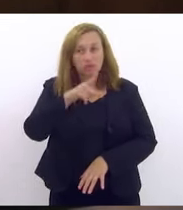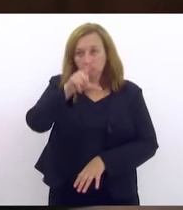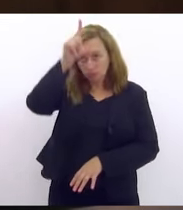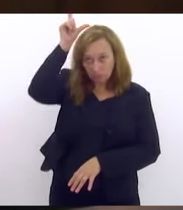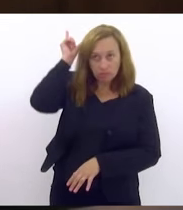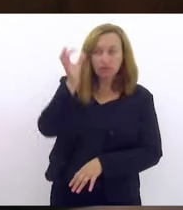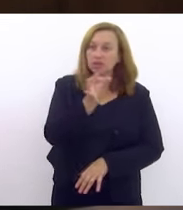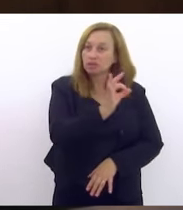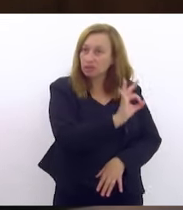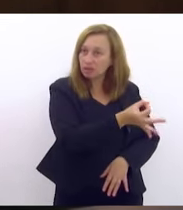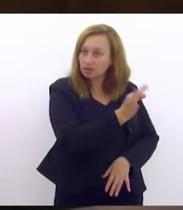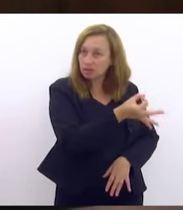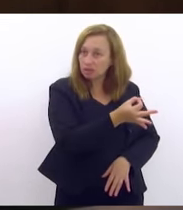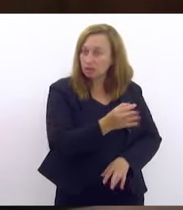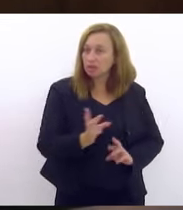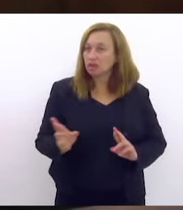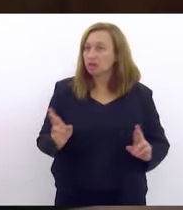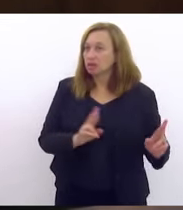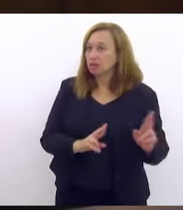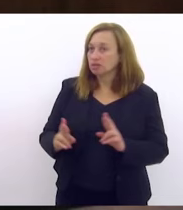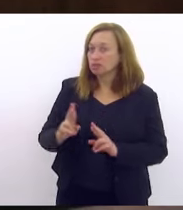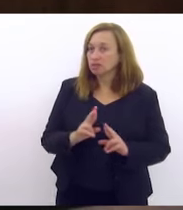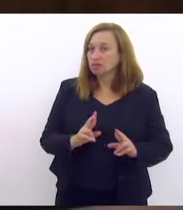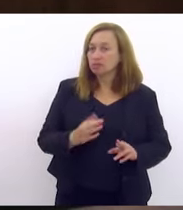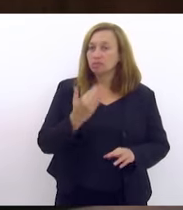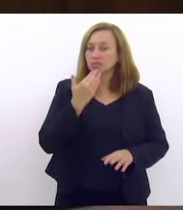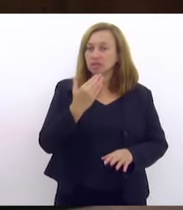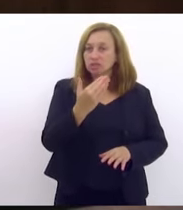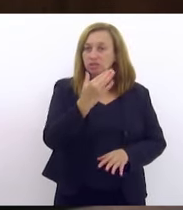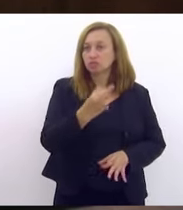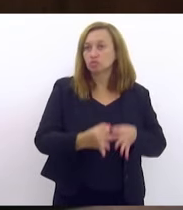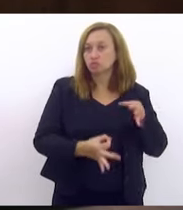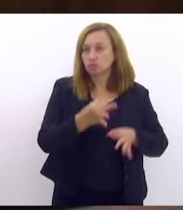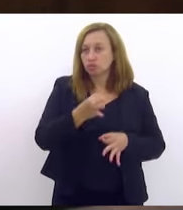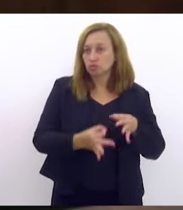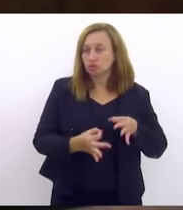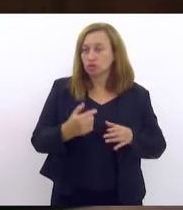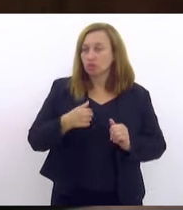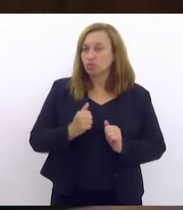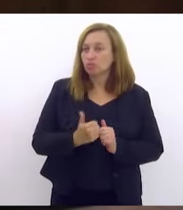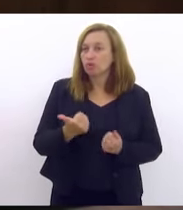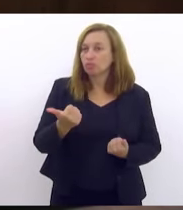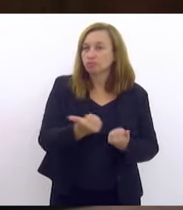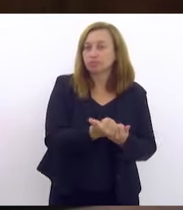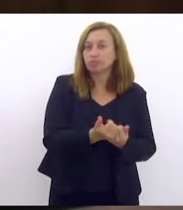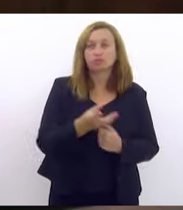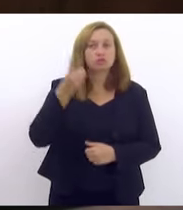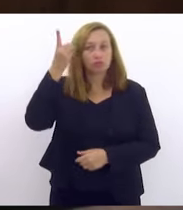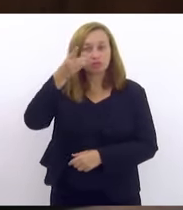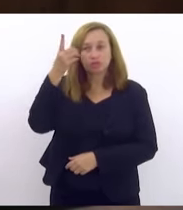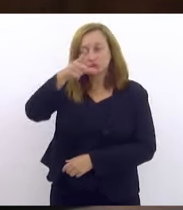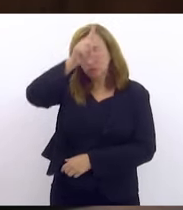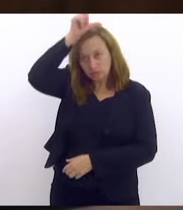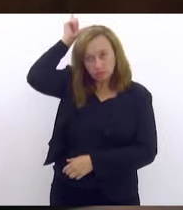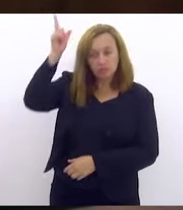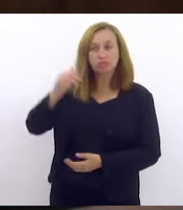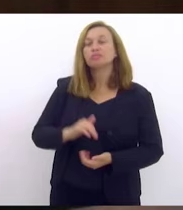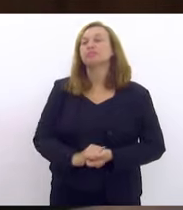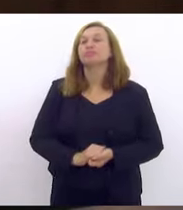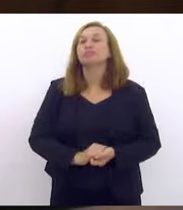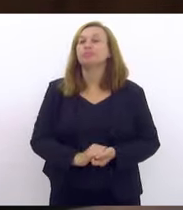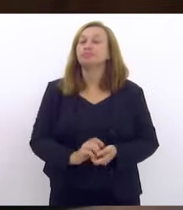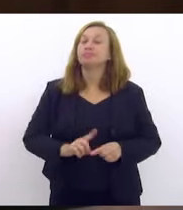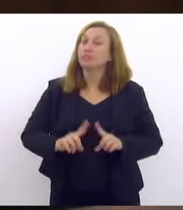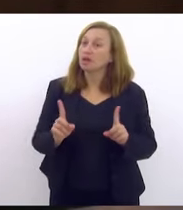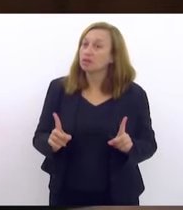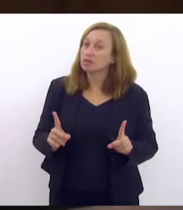em relação a recorrer ao Poder Judiciário, e eu estou com o deputado Luiz Paulo, acho que isso é derrubado na Justiça, mas